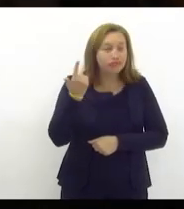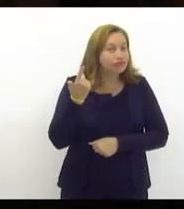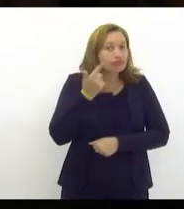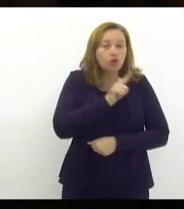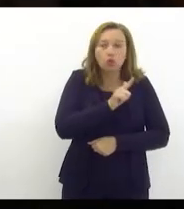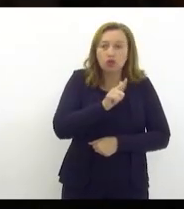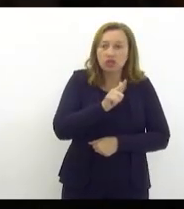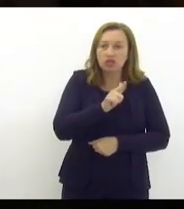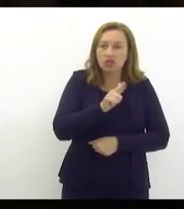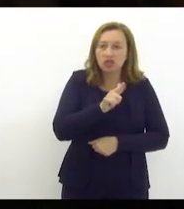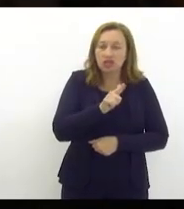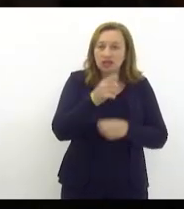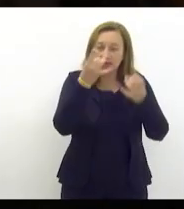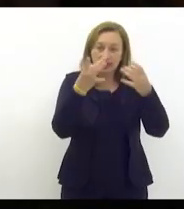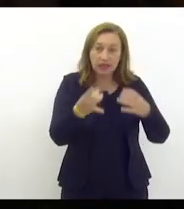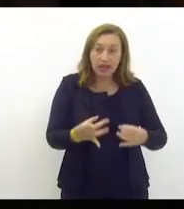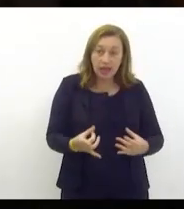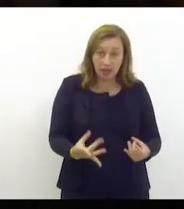conseguiria, porque